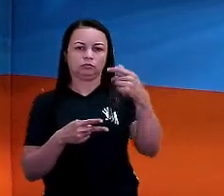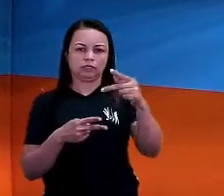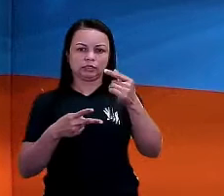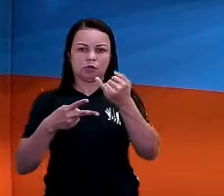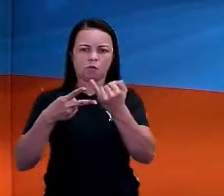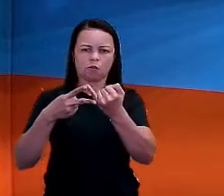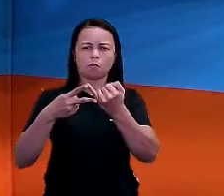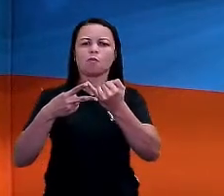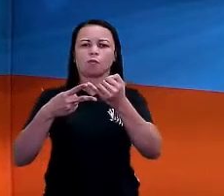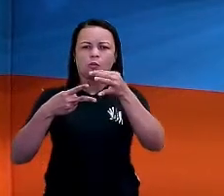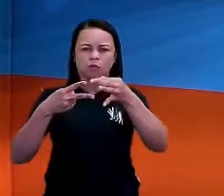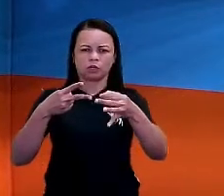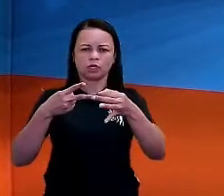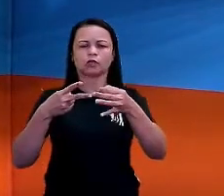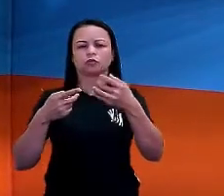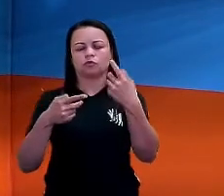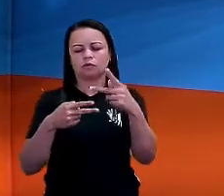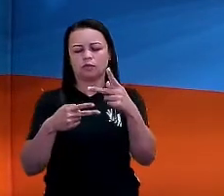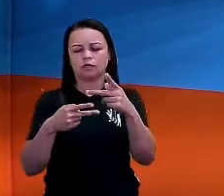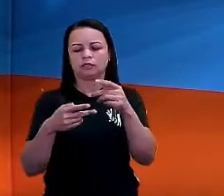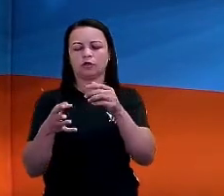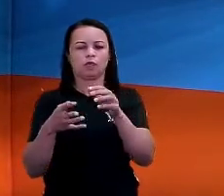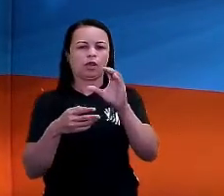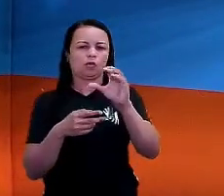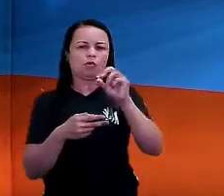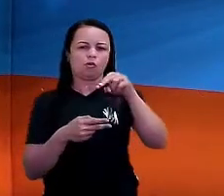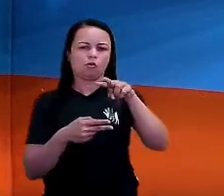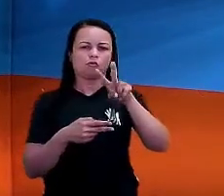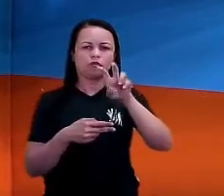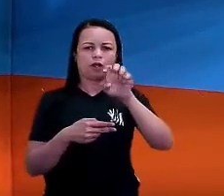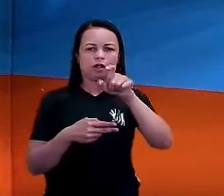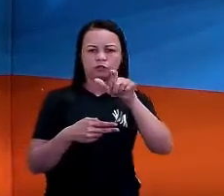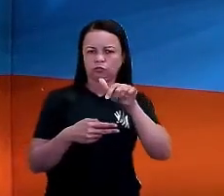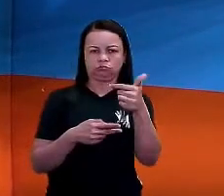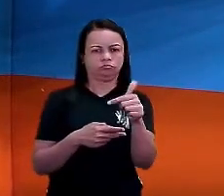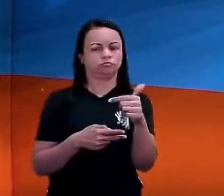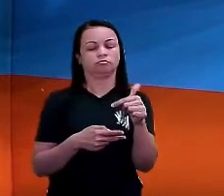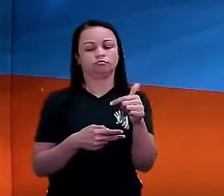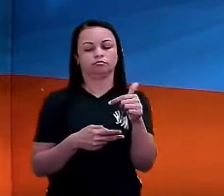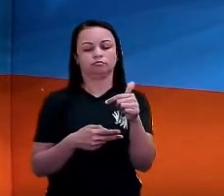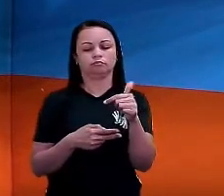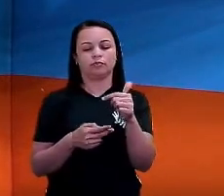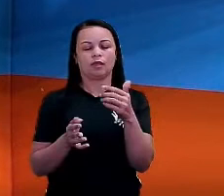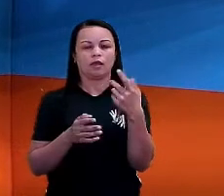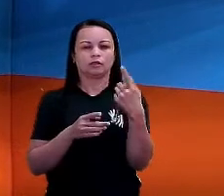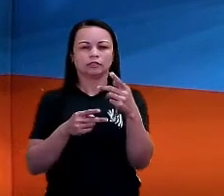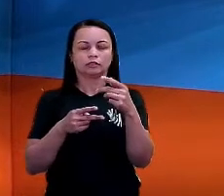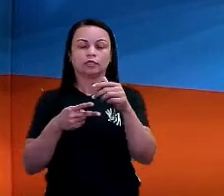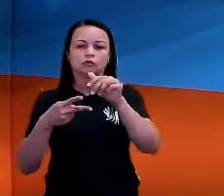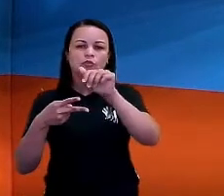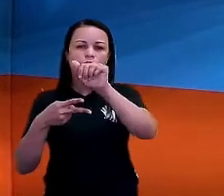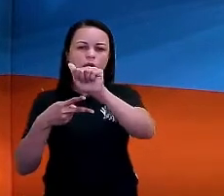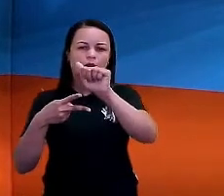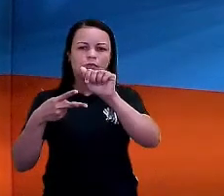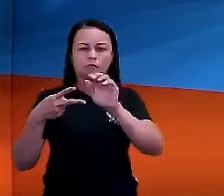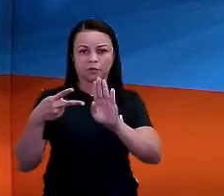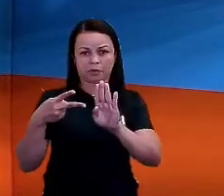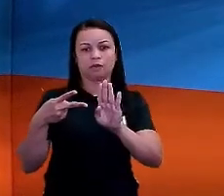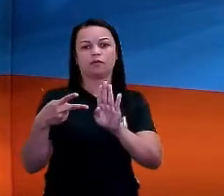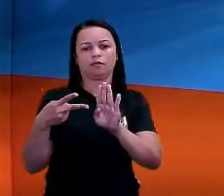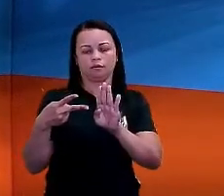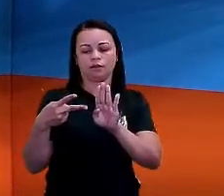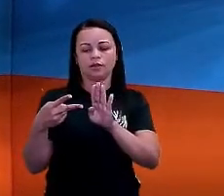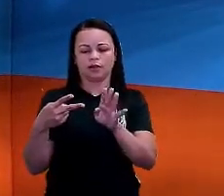ele não é um polígono convexo. Por quê? Os dois pontos aqui, ó, que estão dentro do polígono, o ponto A e o ponto